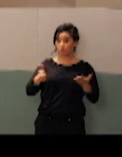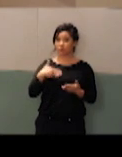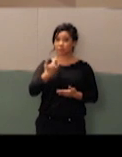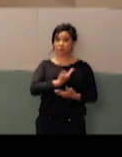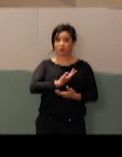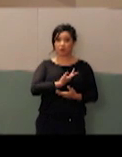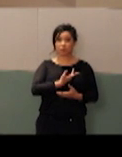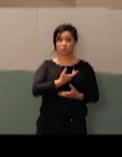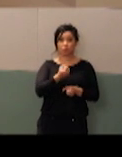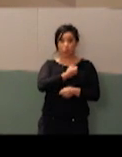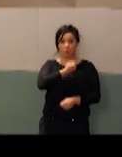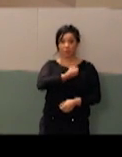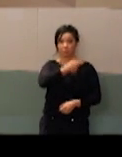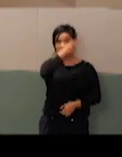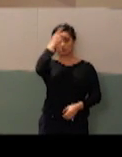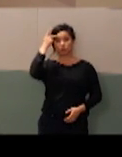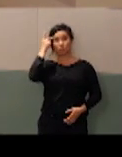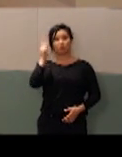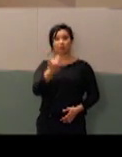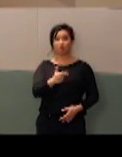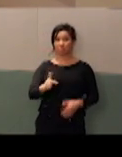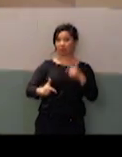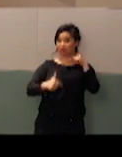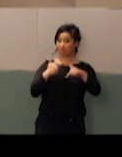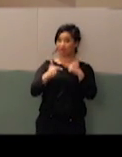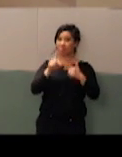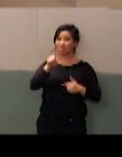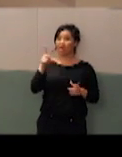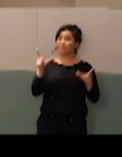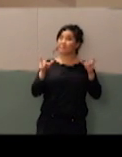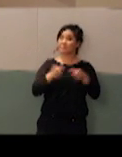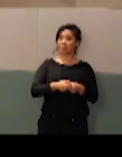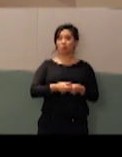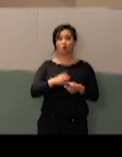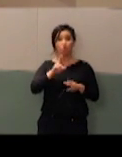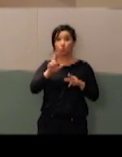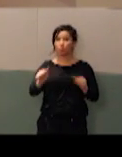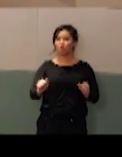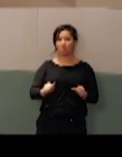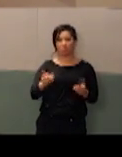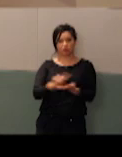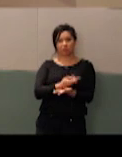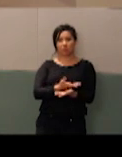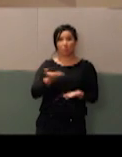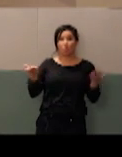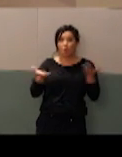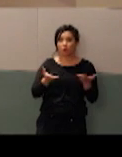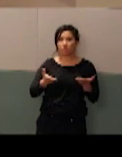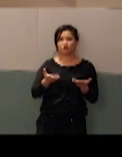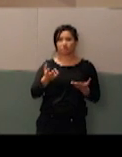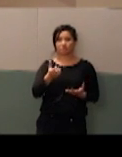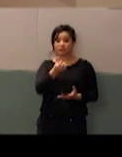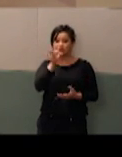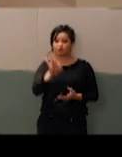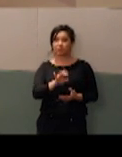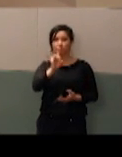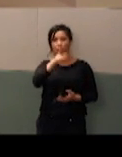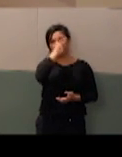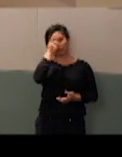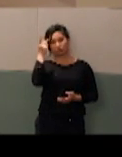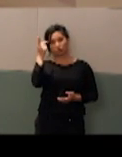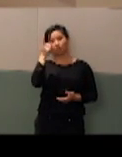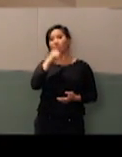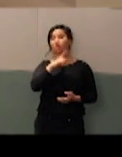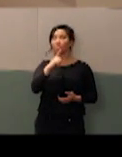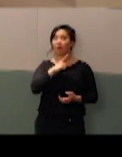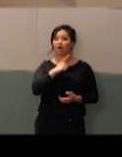nossa história. Um desemprego em torno de 6%. E por isso que hoje há dificuldade, inclusive,